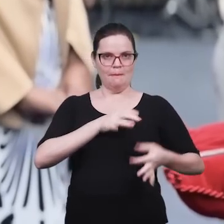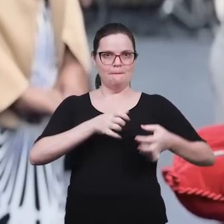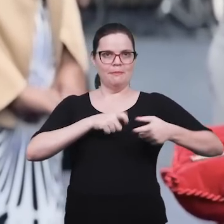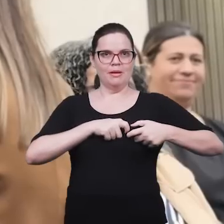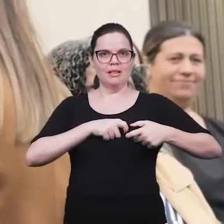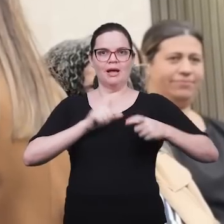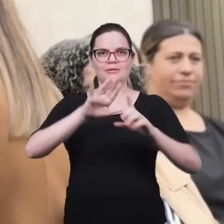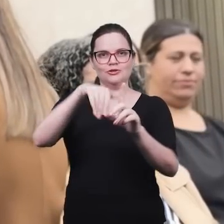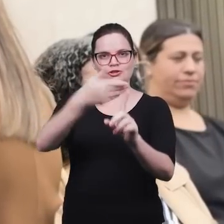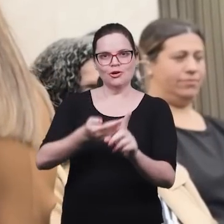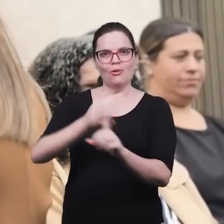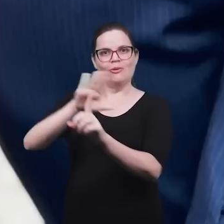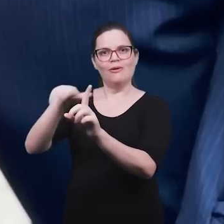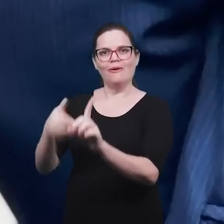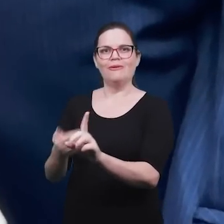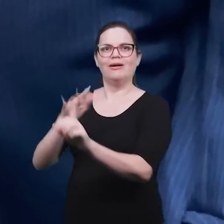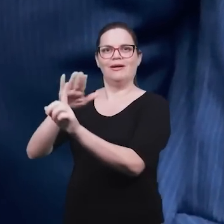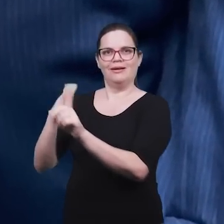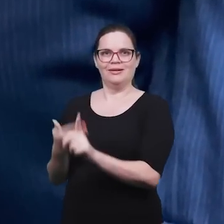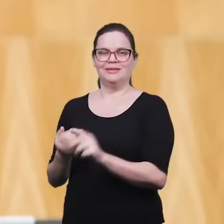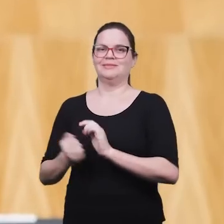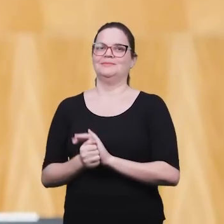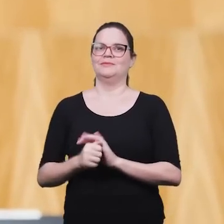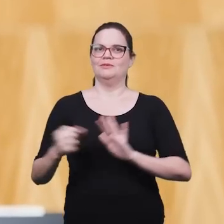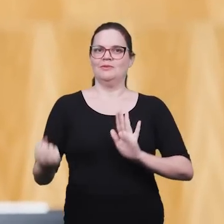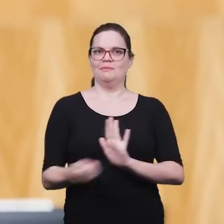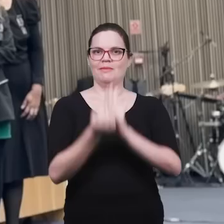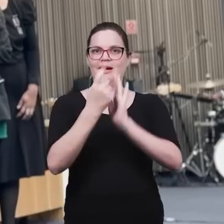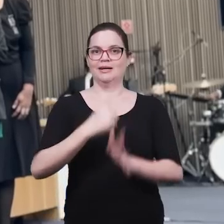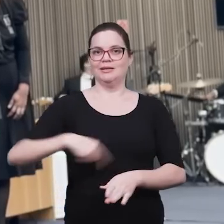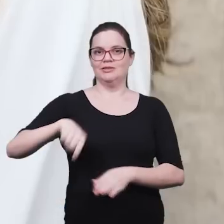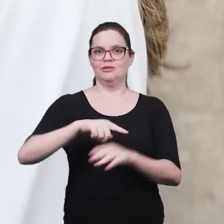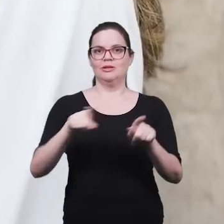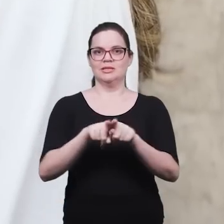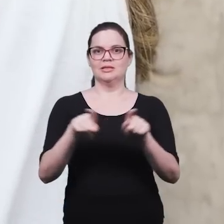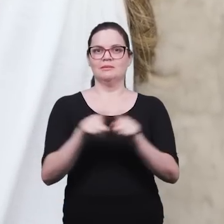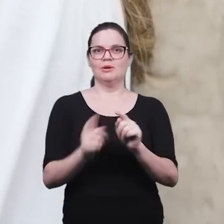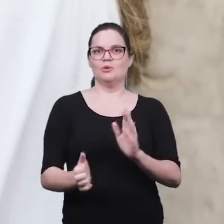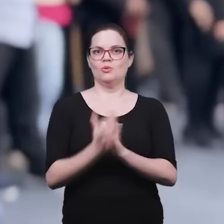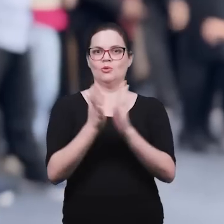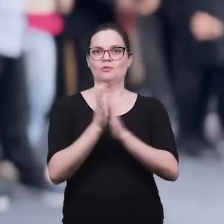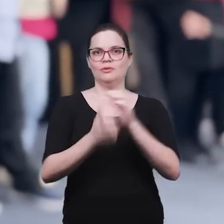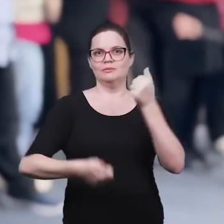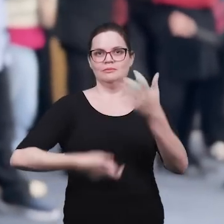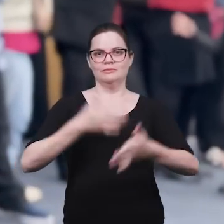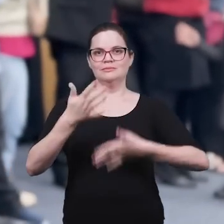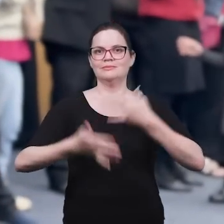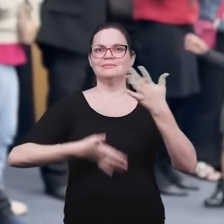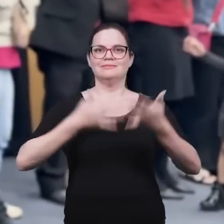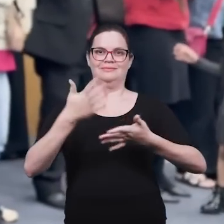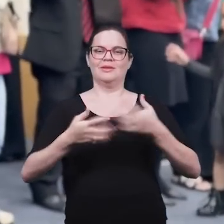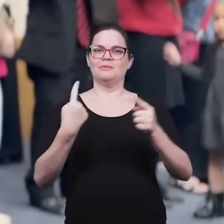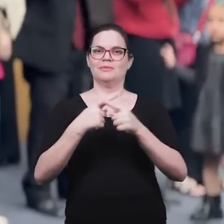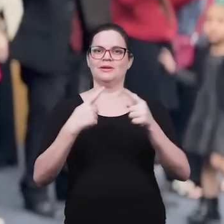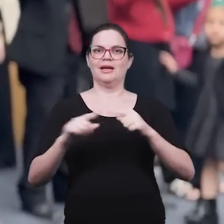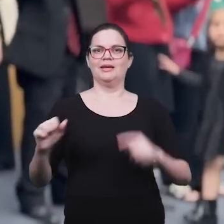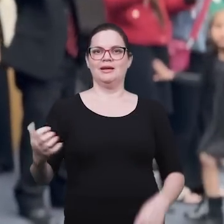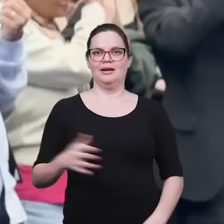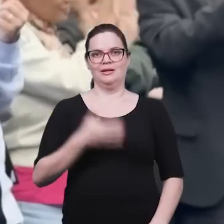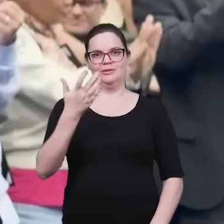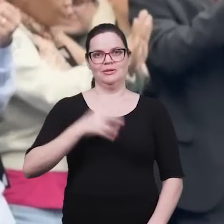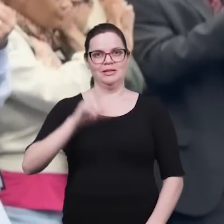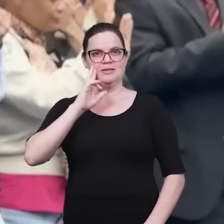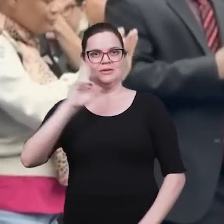ao mérito. O encerramento foi igualmente marcante, com um louvor entoado em Libras, expressando de forma tocante que a adoração a Deus é